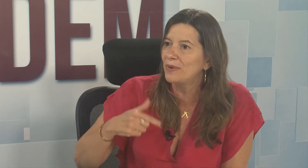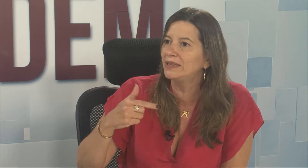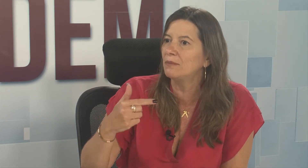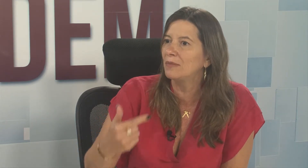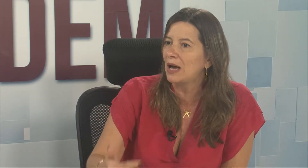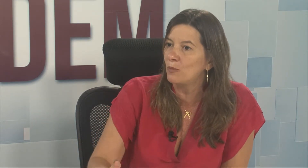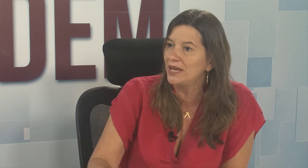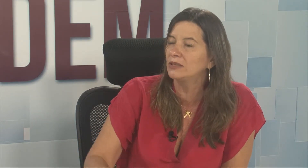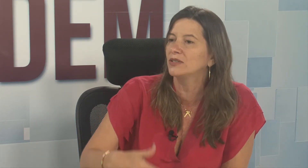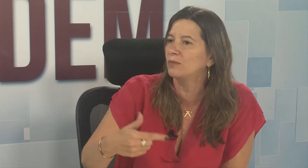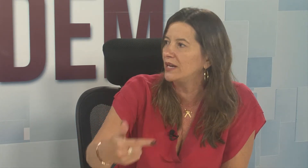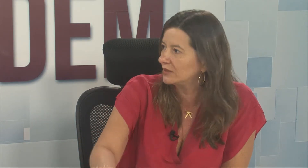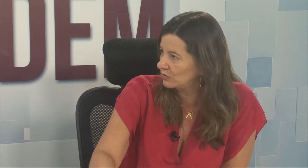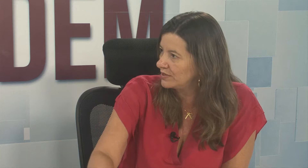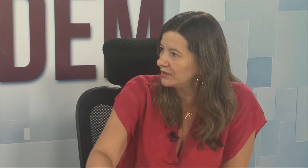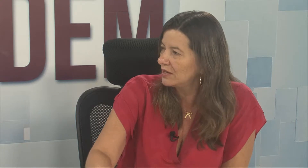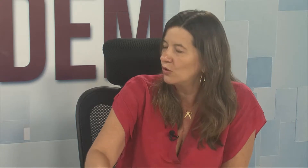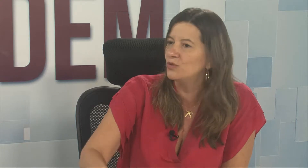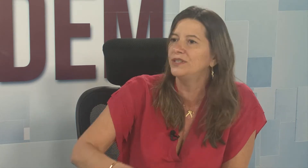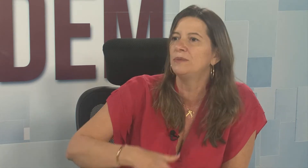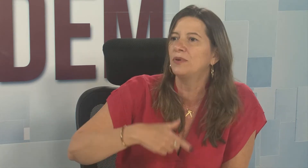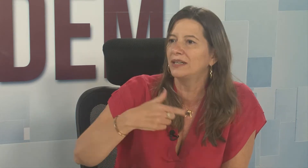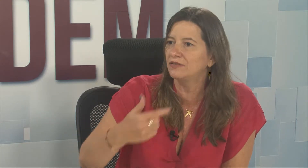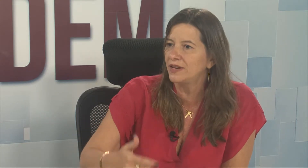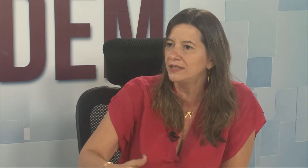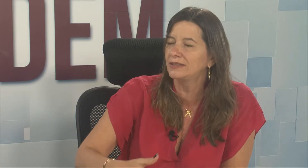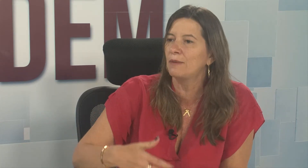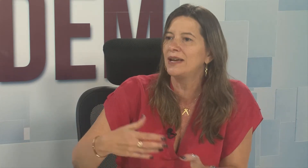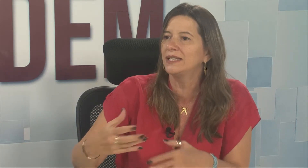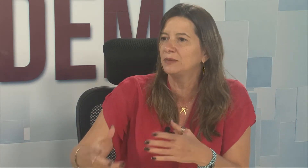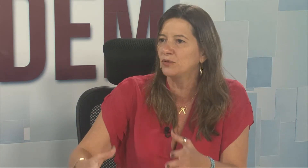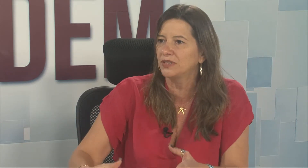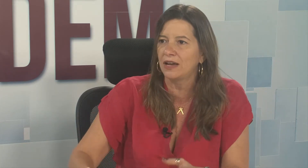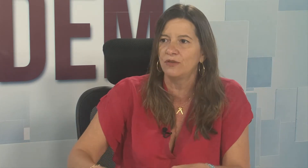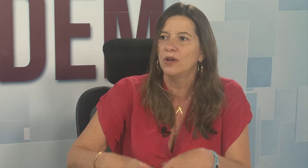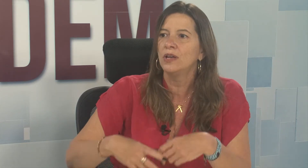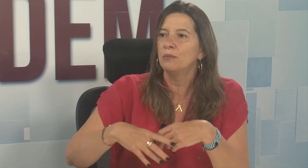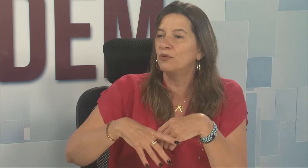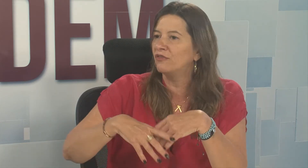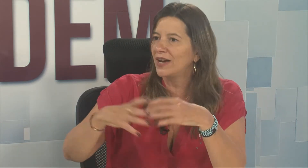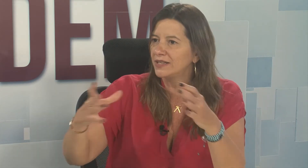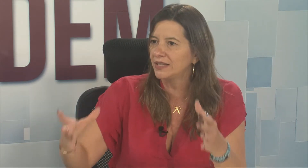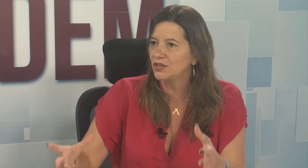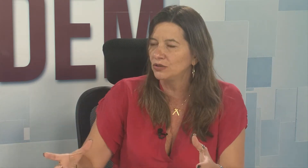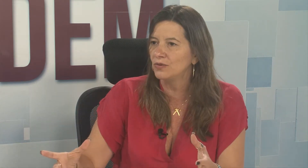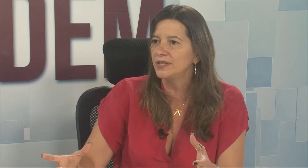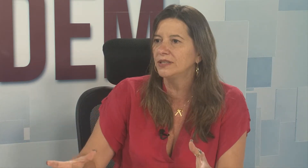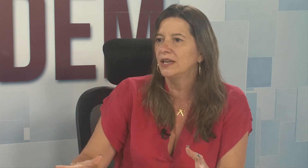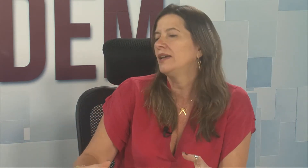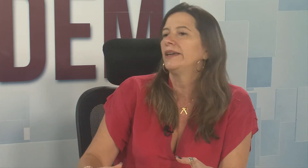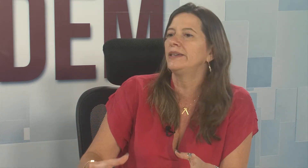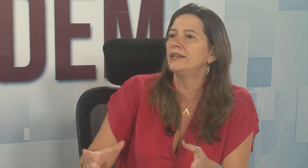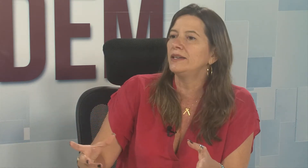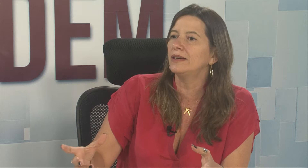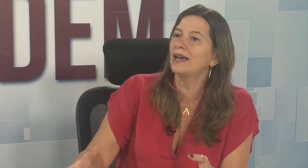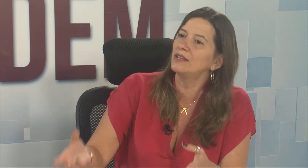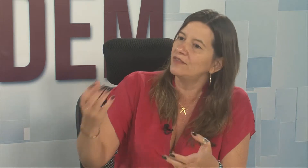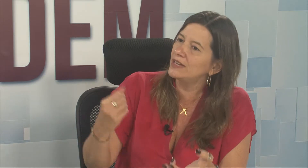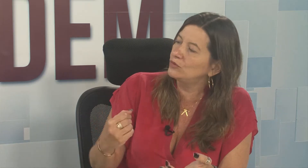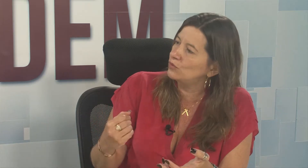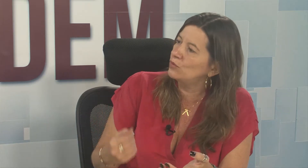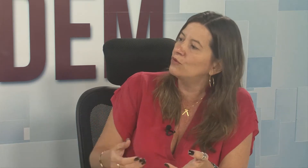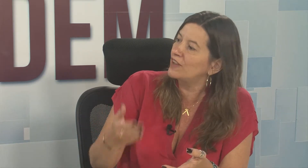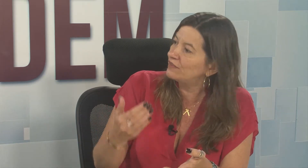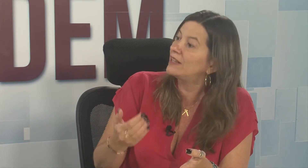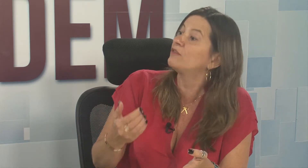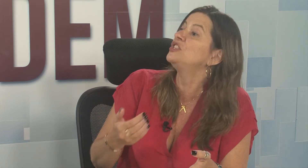vez aumentam as obrigações, o município cada vez está mais responsável por várias questões e cada